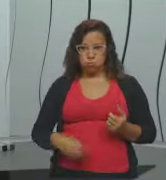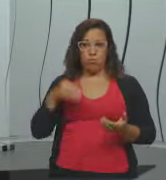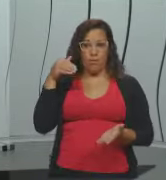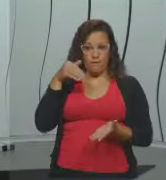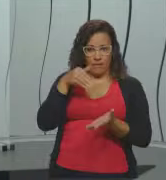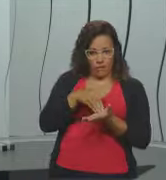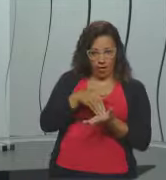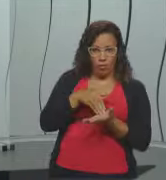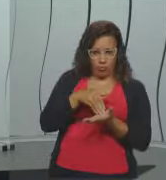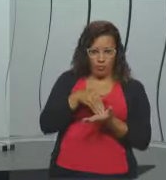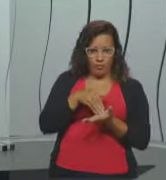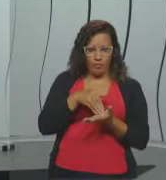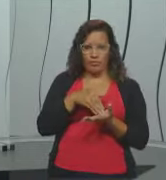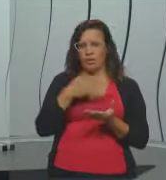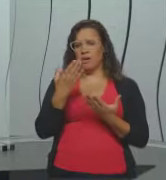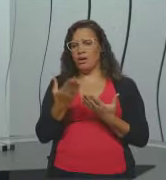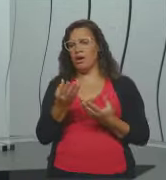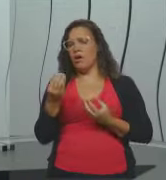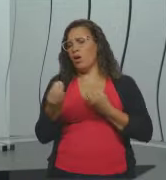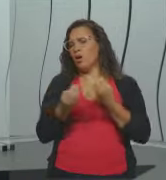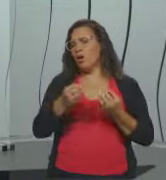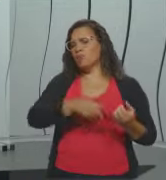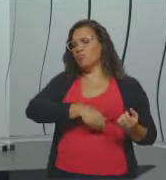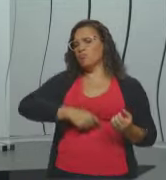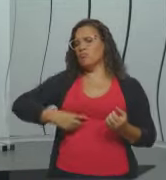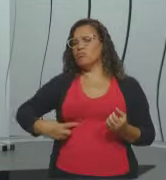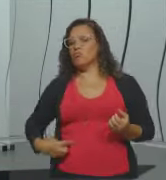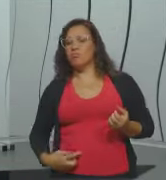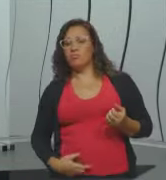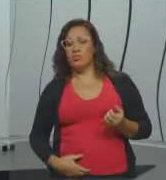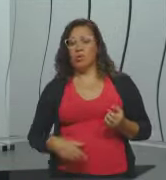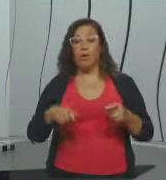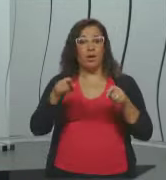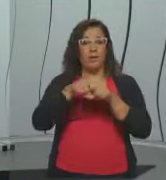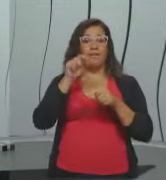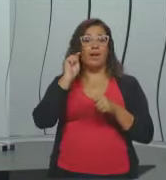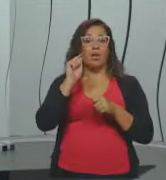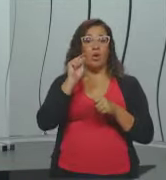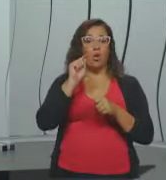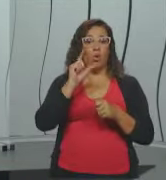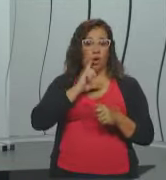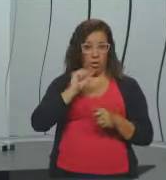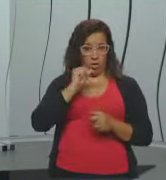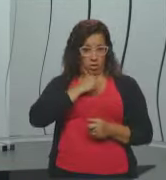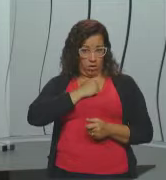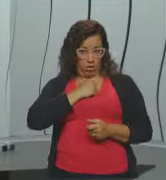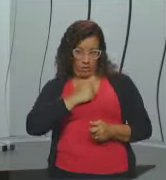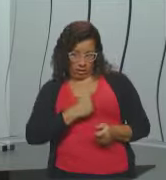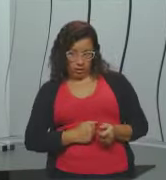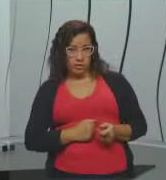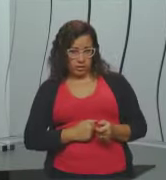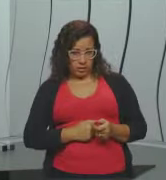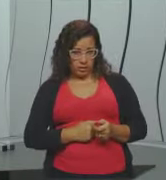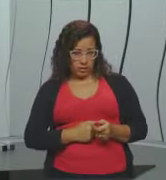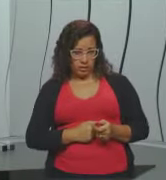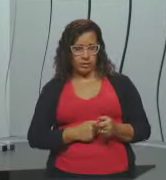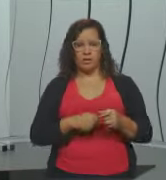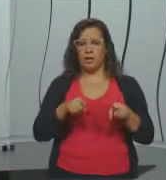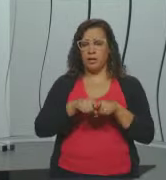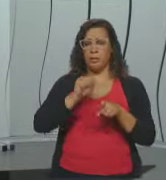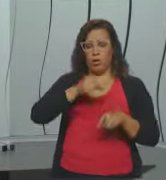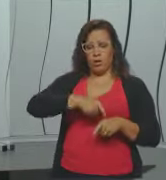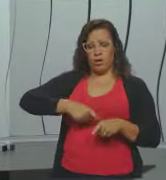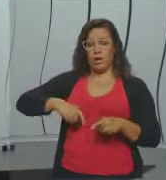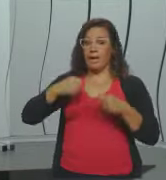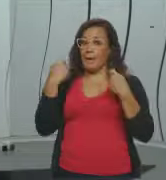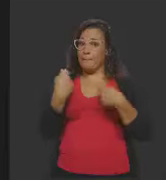digestório. E qual a função do intestino grosso? Ele forma a massa fecal, ou seja, as fezes, né? Então, essas fezes